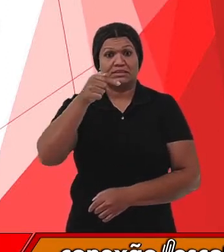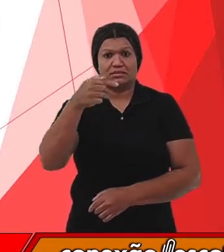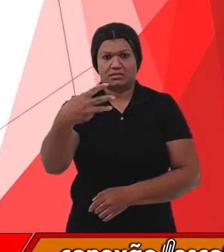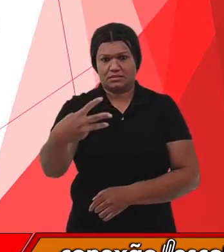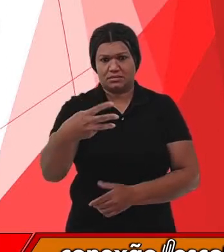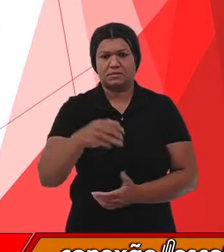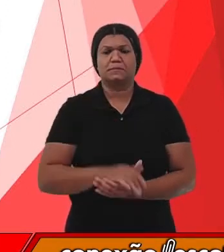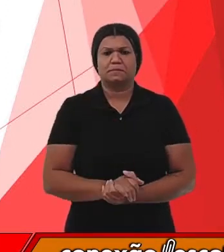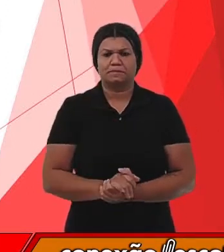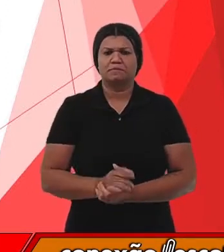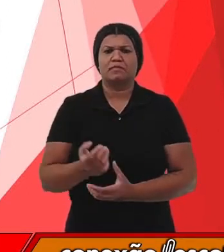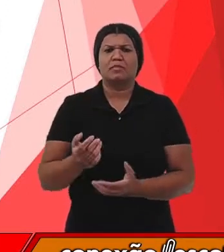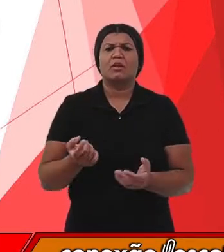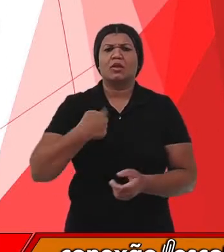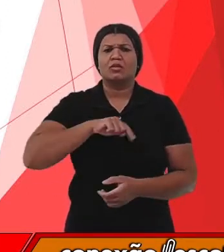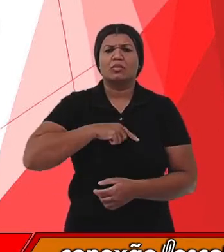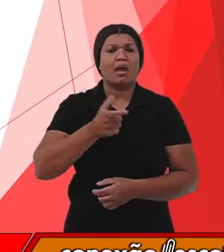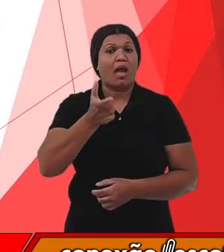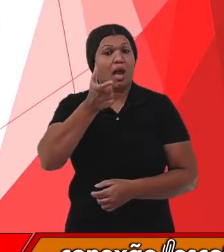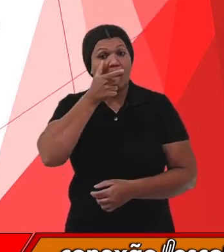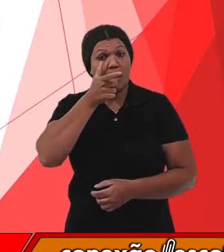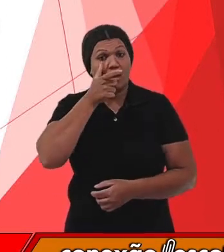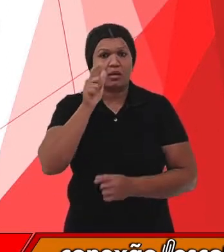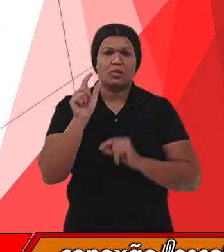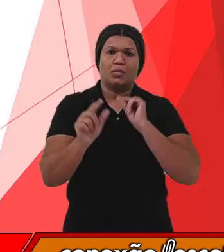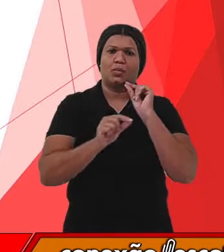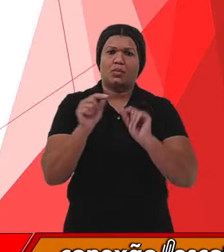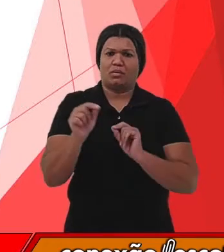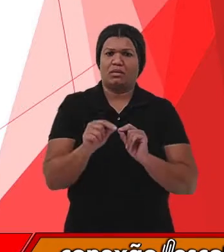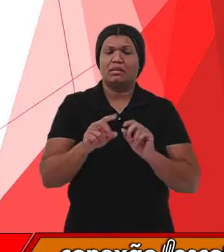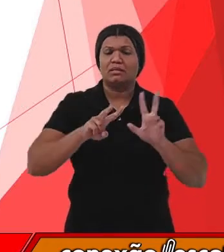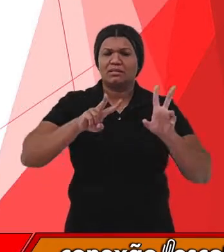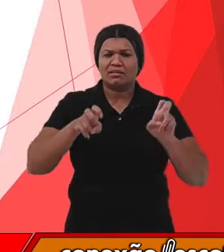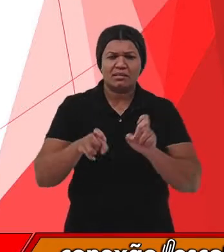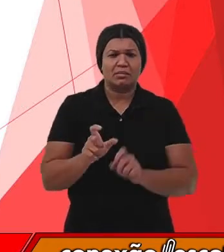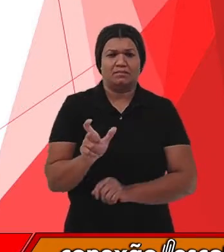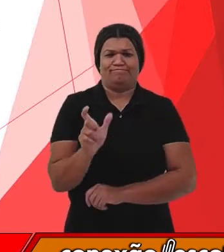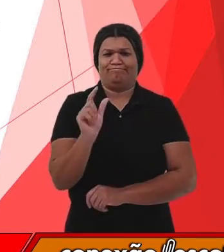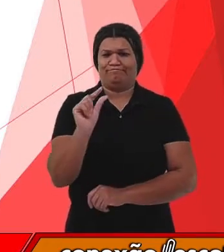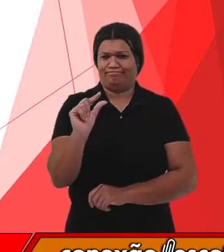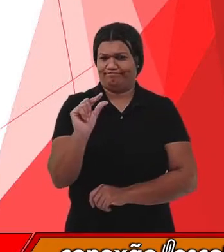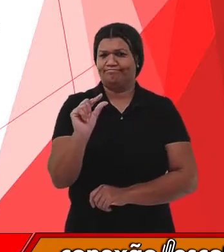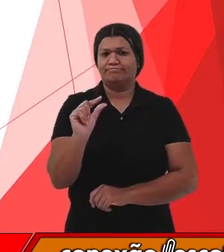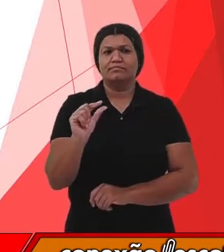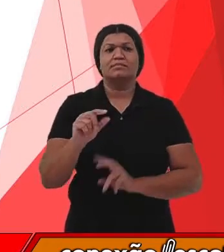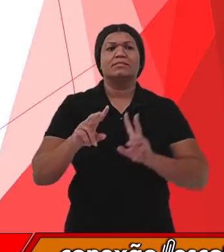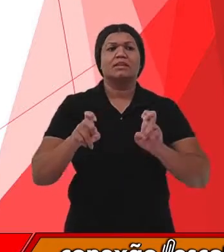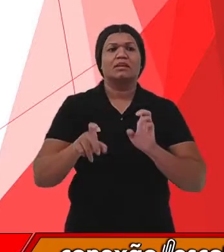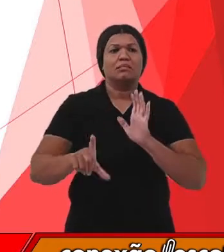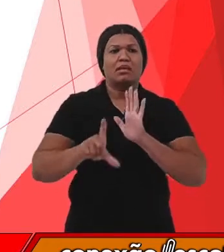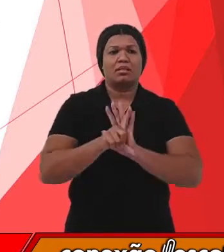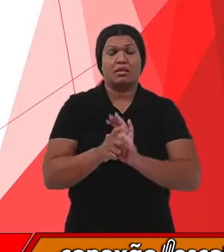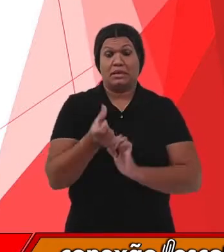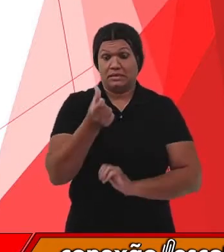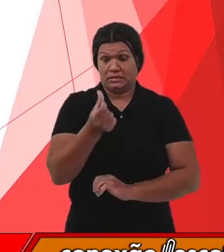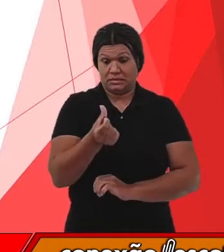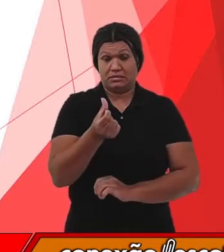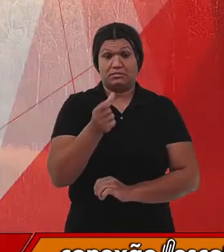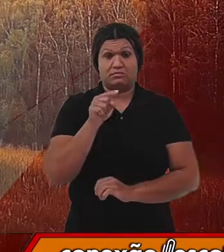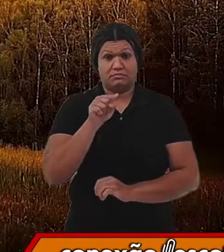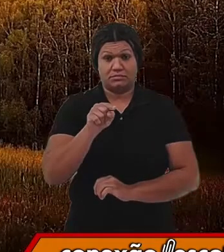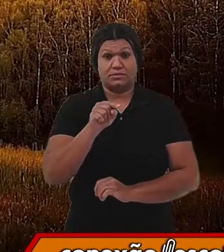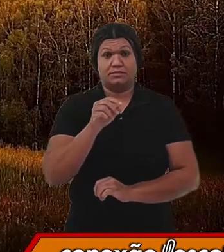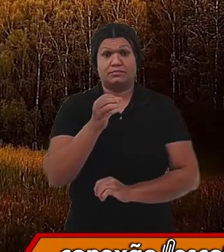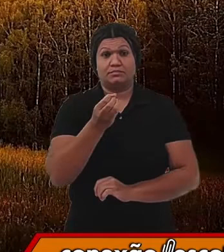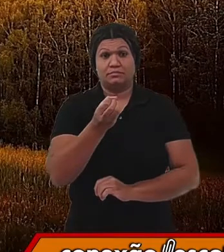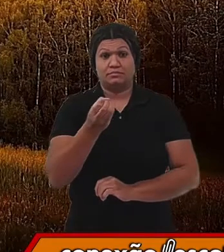Nós vamos nos ater um pouquinho nessa Lei 6.601 para